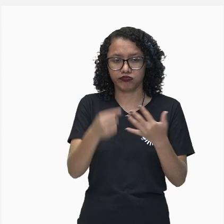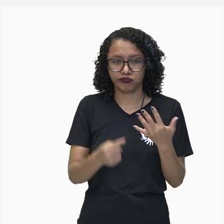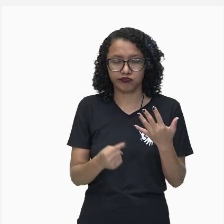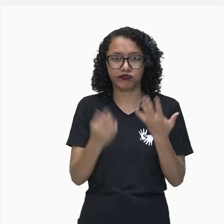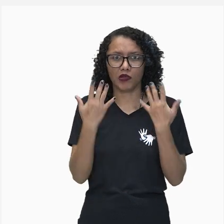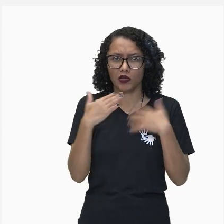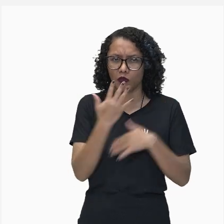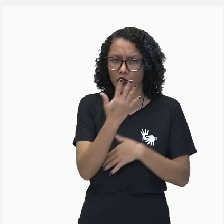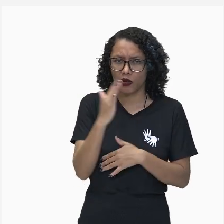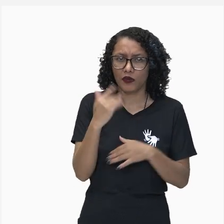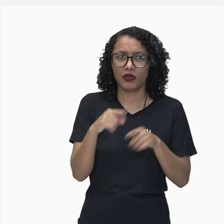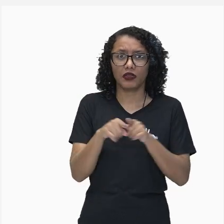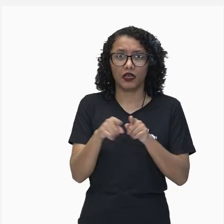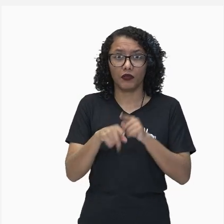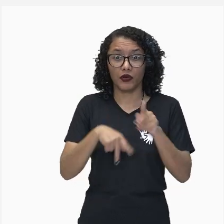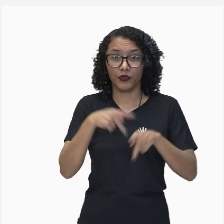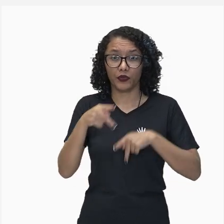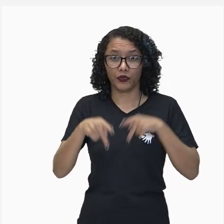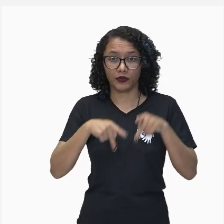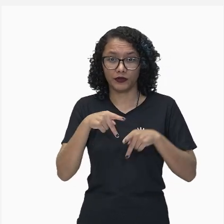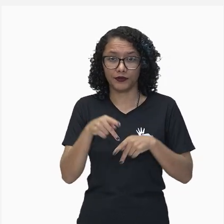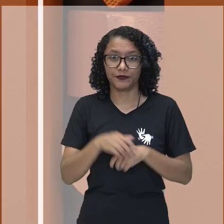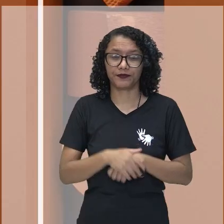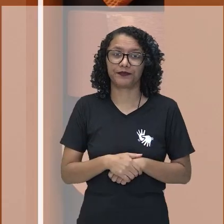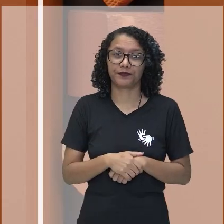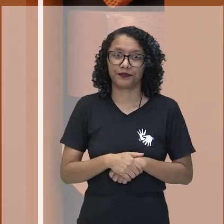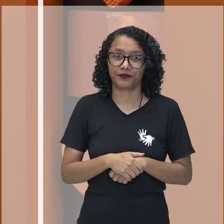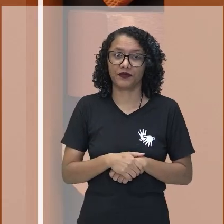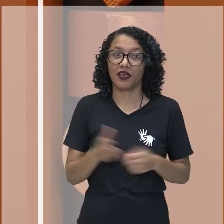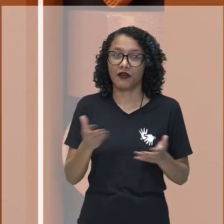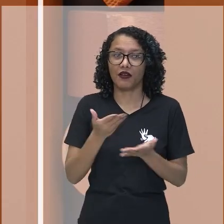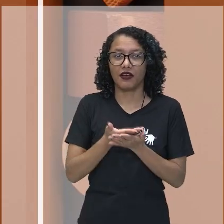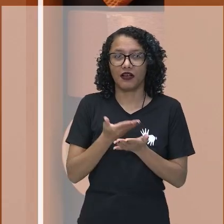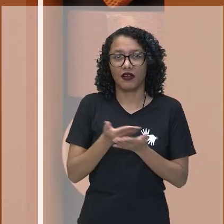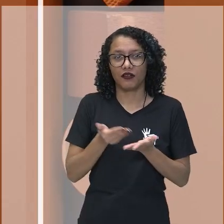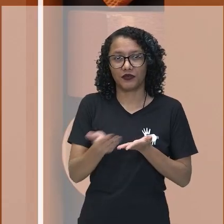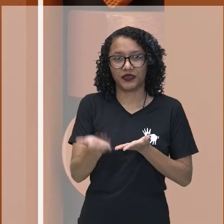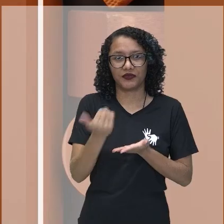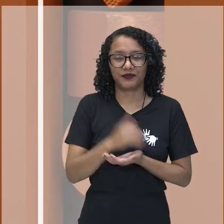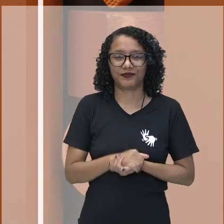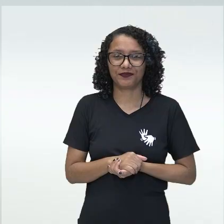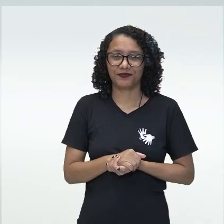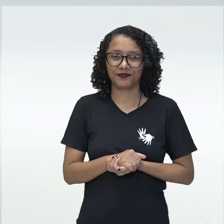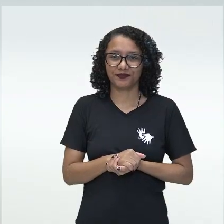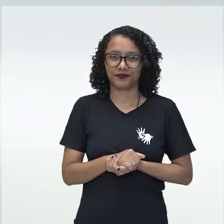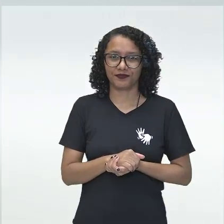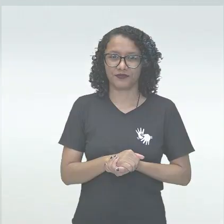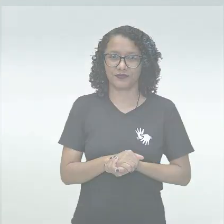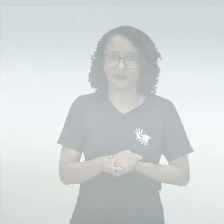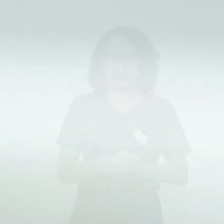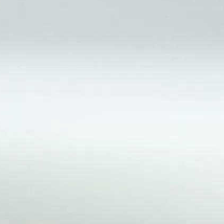aspectos naturais e população. Vamos agora para o momento da nossa aula.